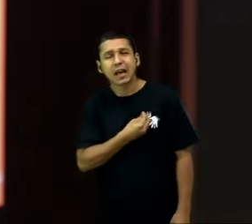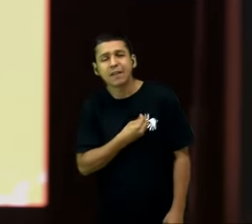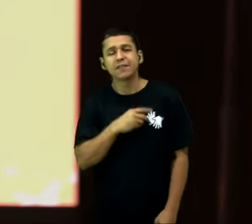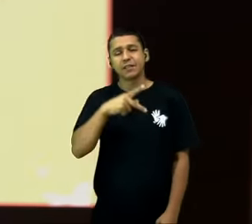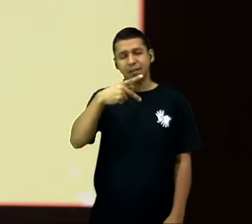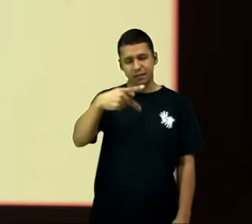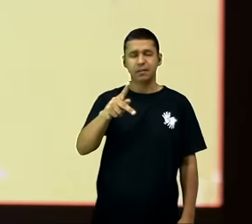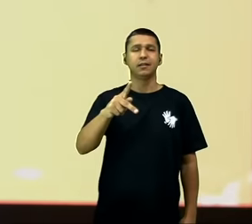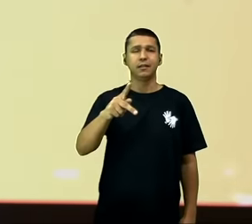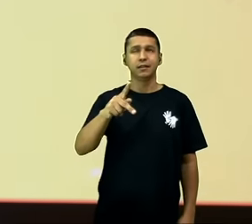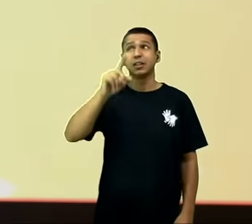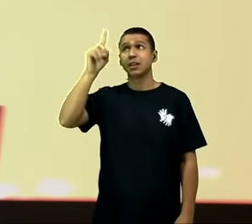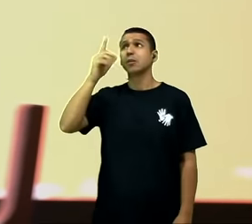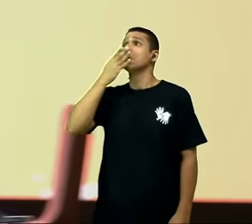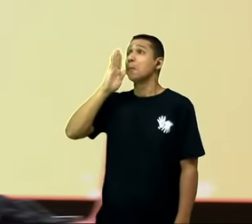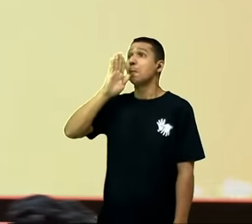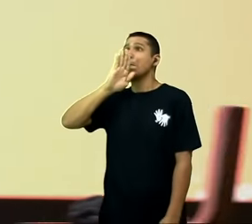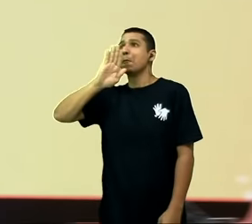que ia fazer.